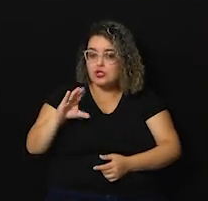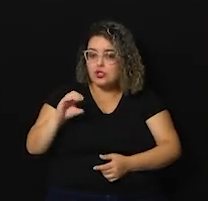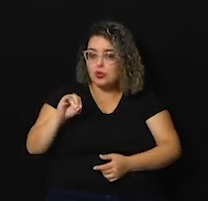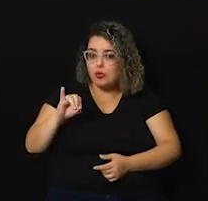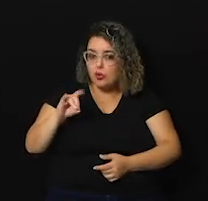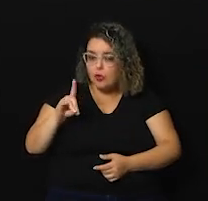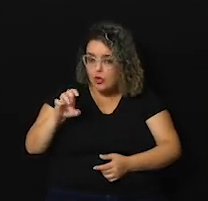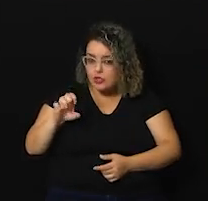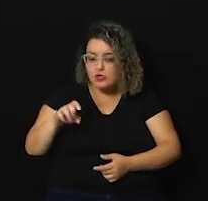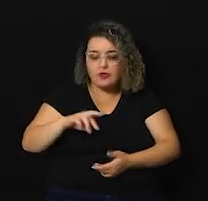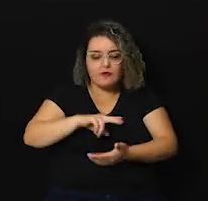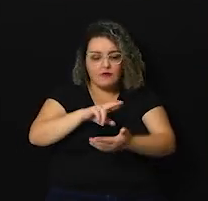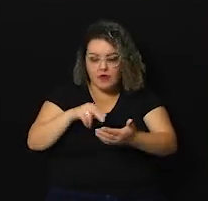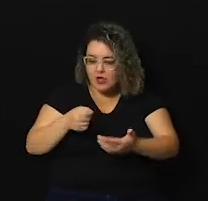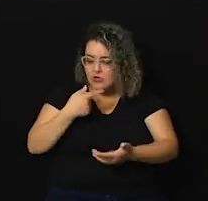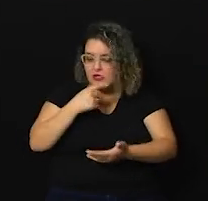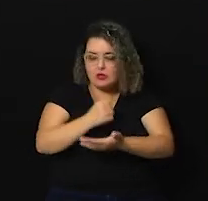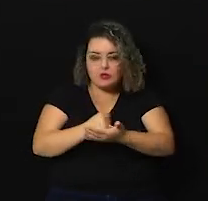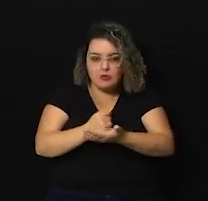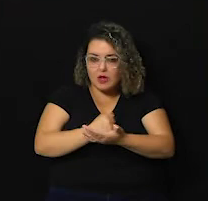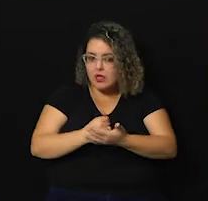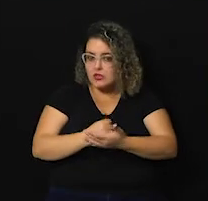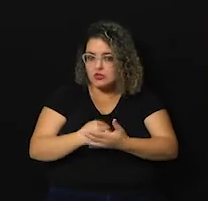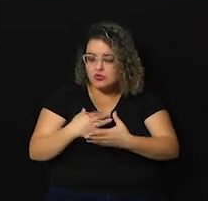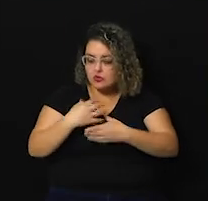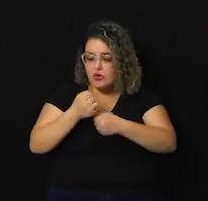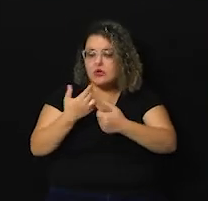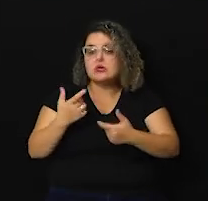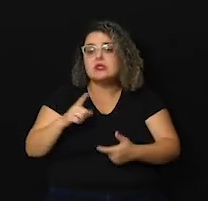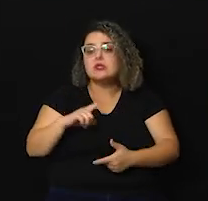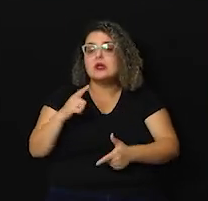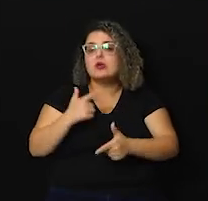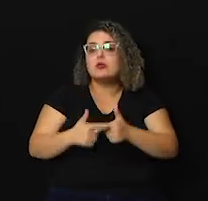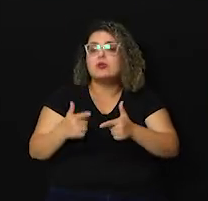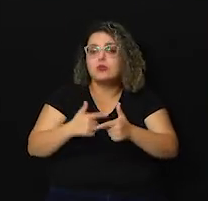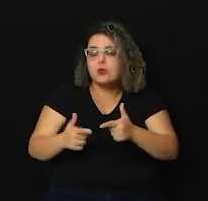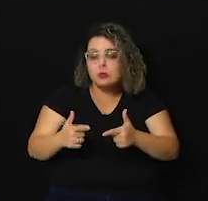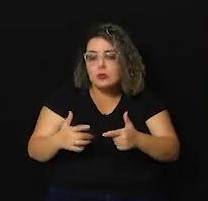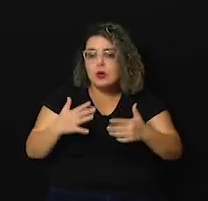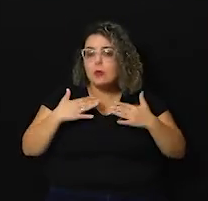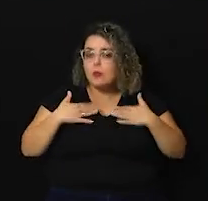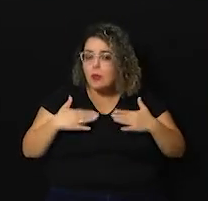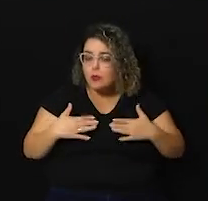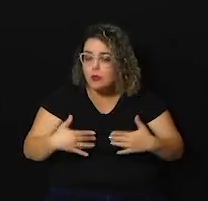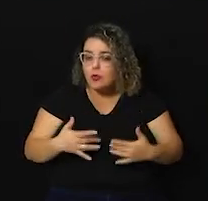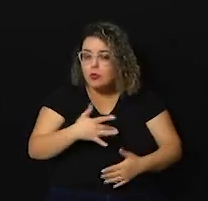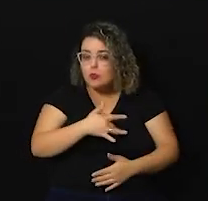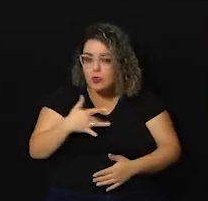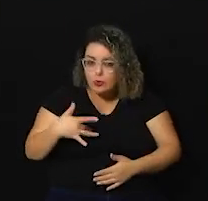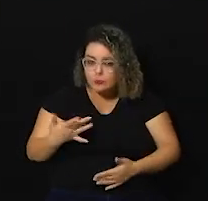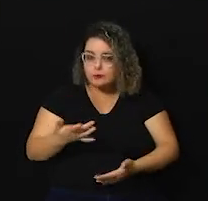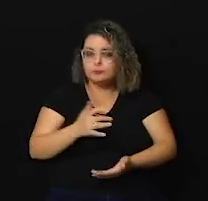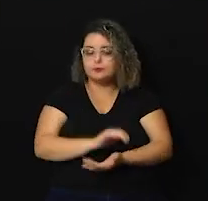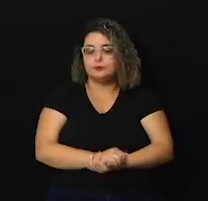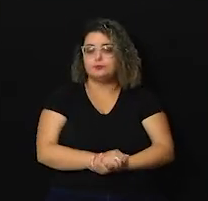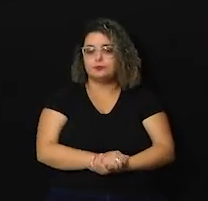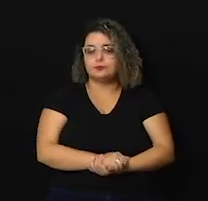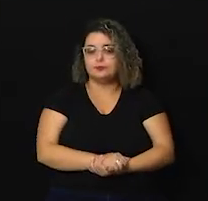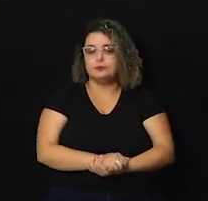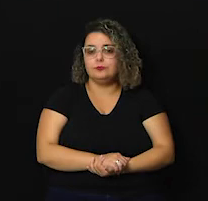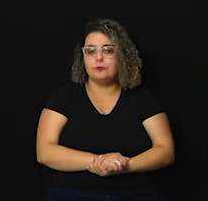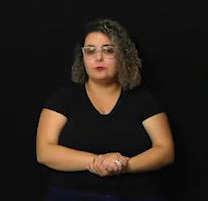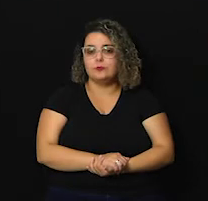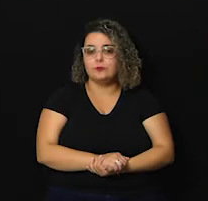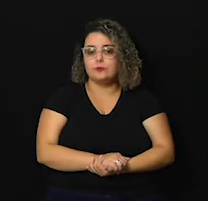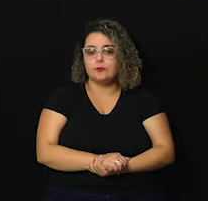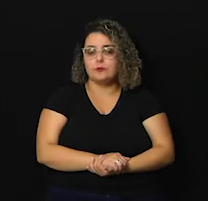dores musculares, que são usados de uma forma compulsiva pela sociedade brasileira e sociedade mundial, é